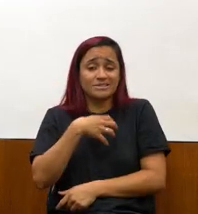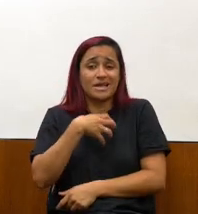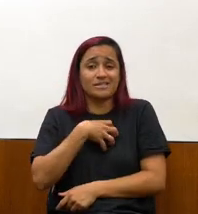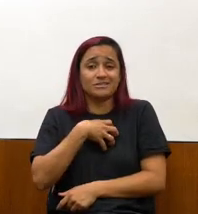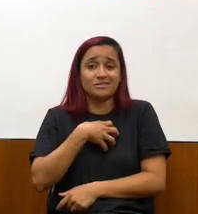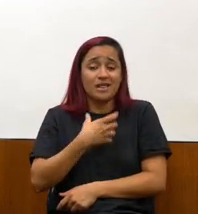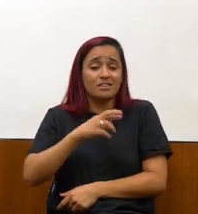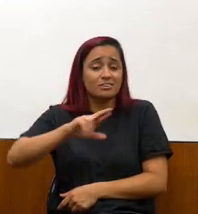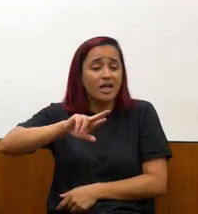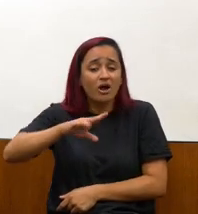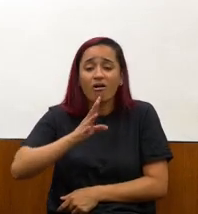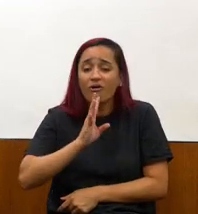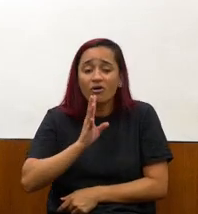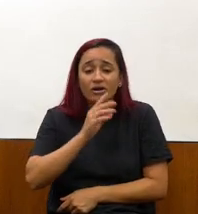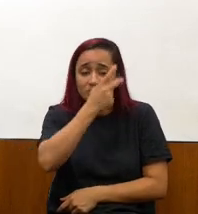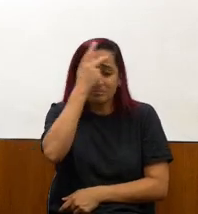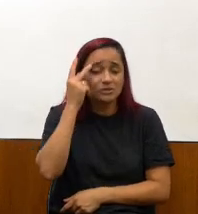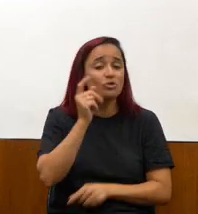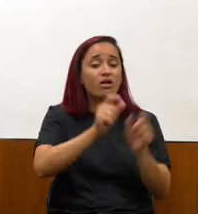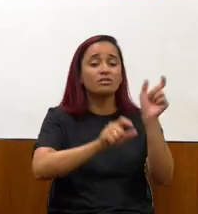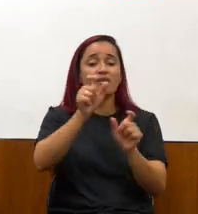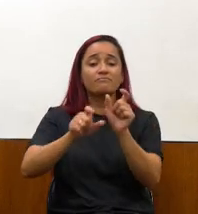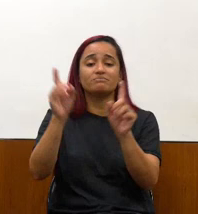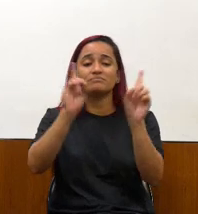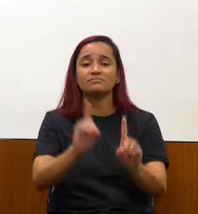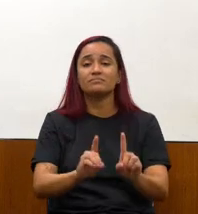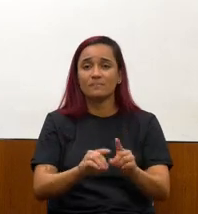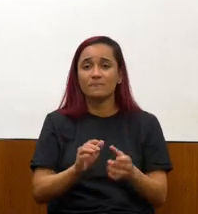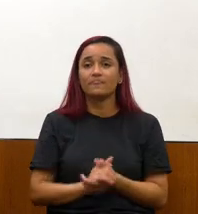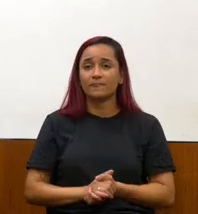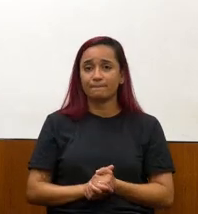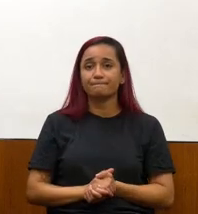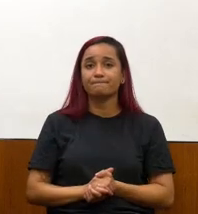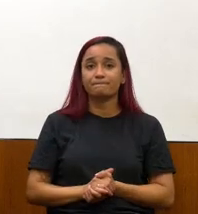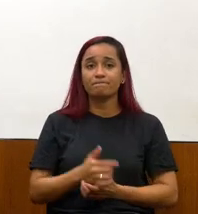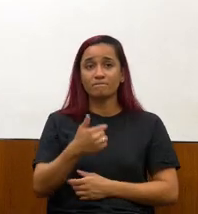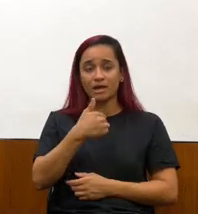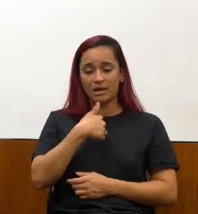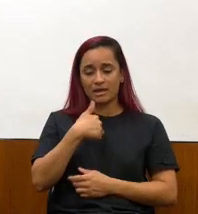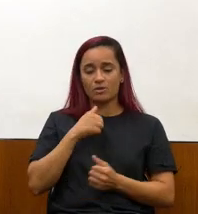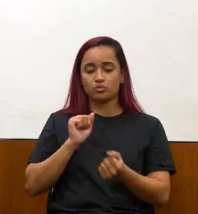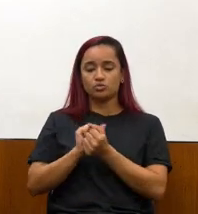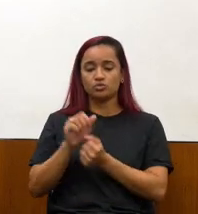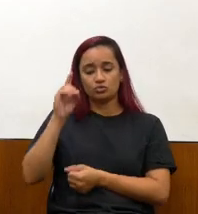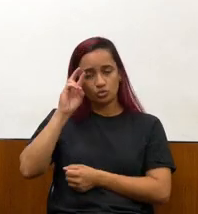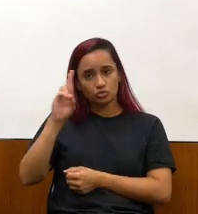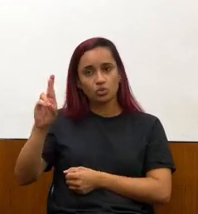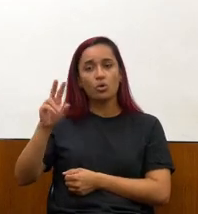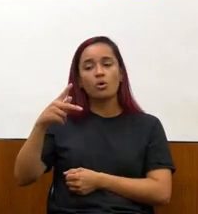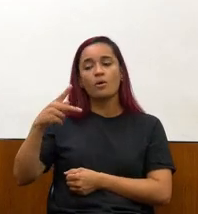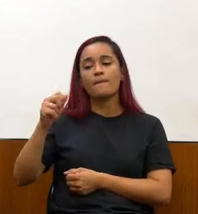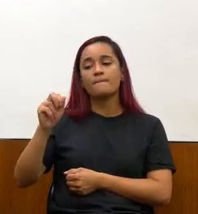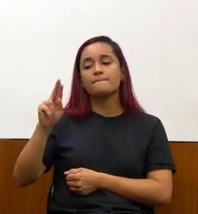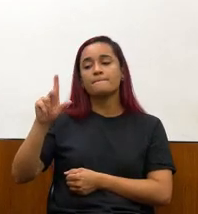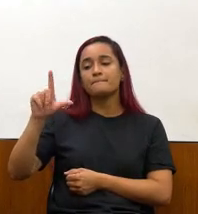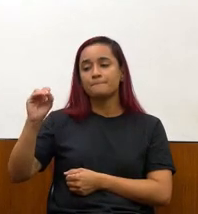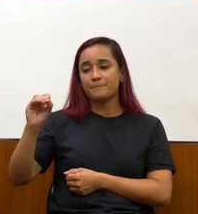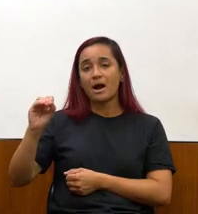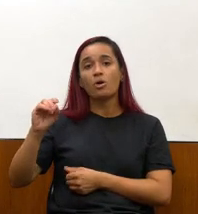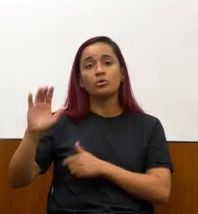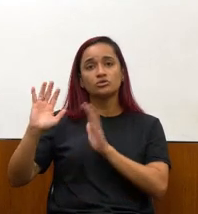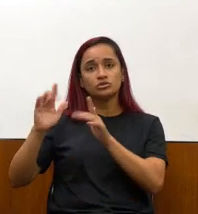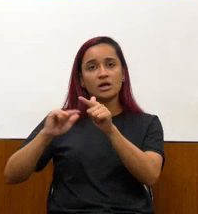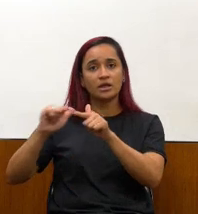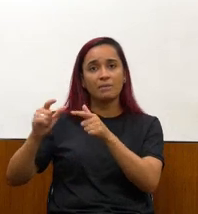a vida dos deficientes. Eu, doutor Paulo, aqui, somos médicos há muitos anos,